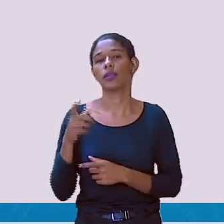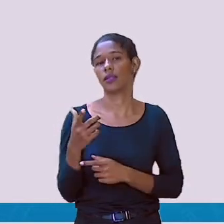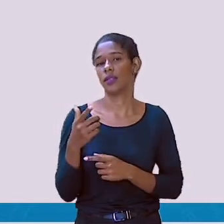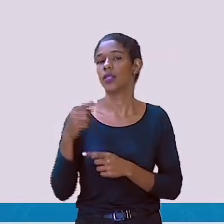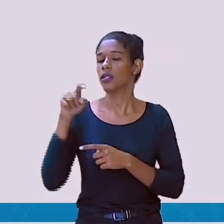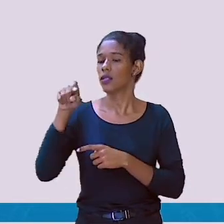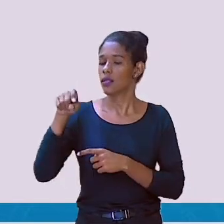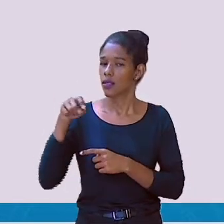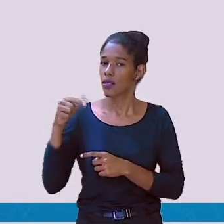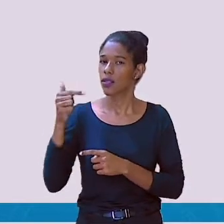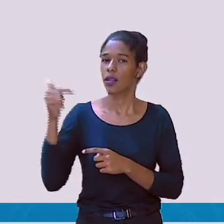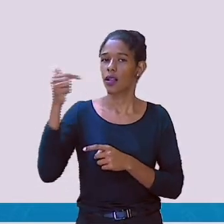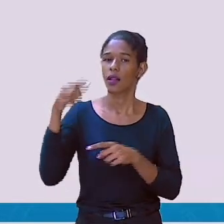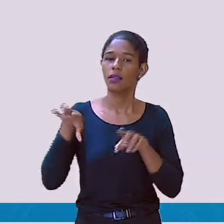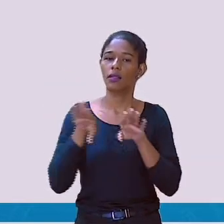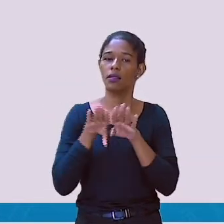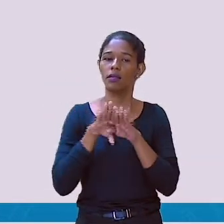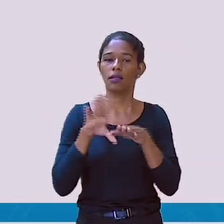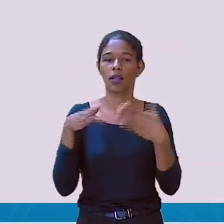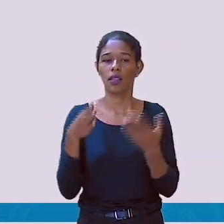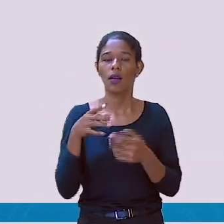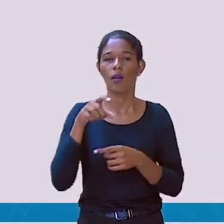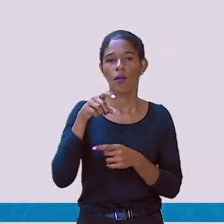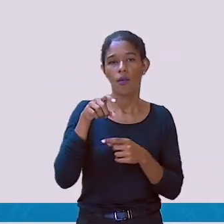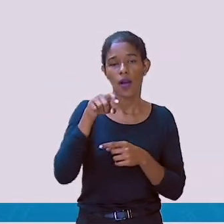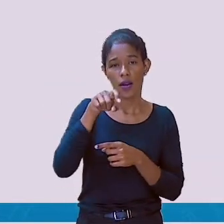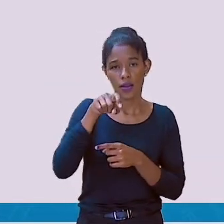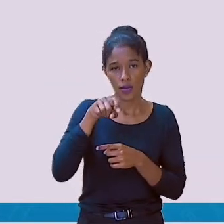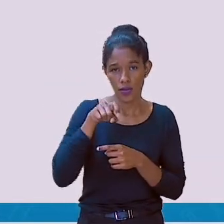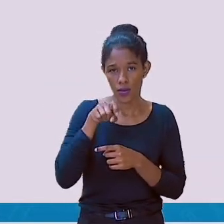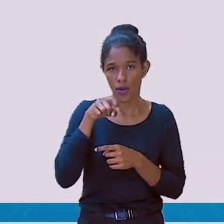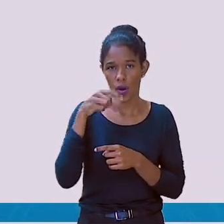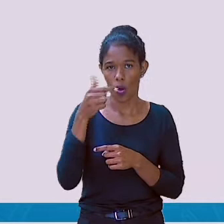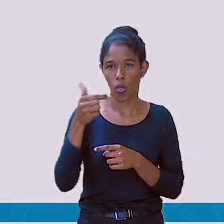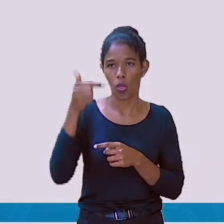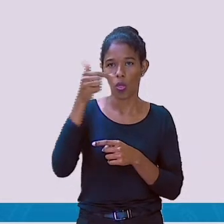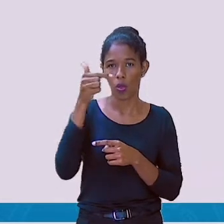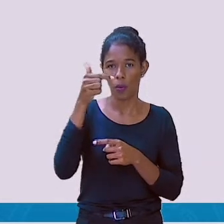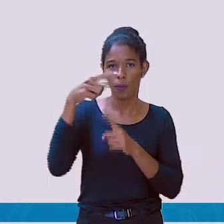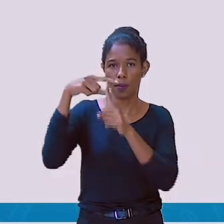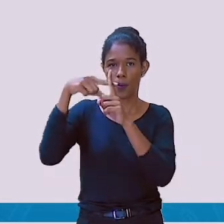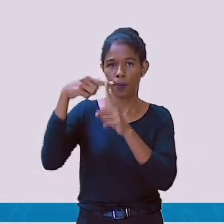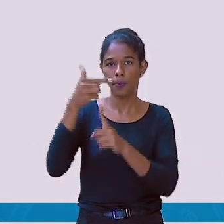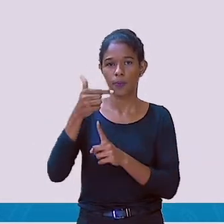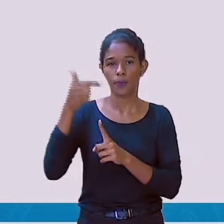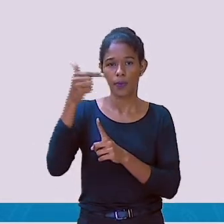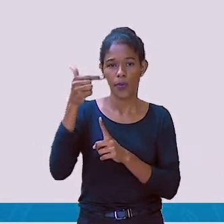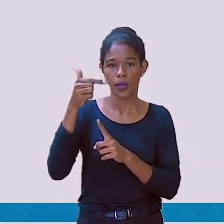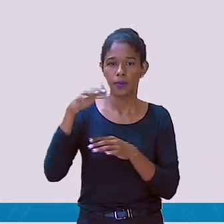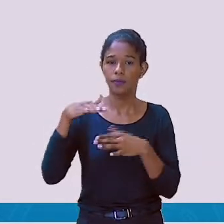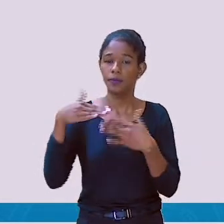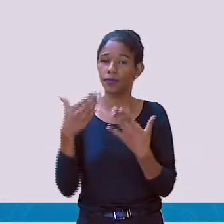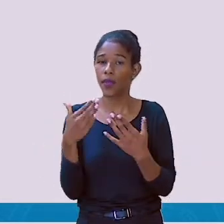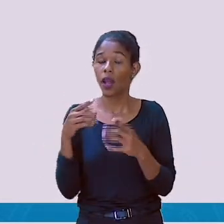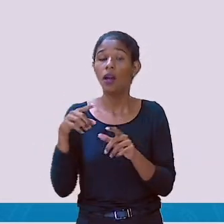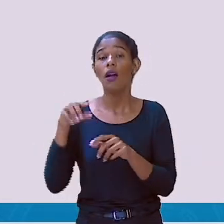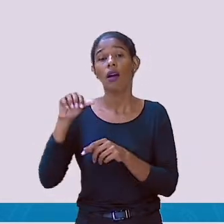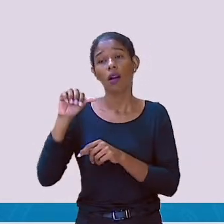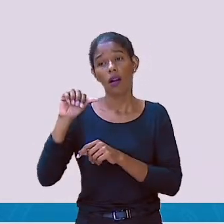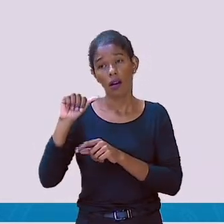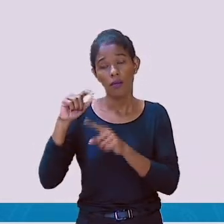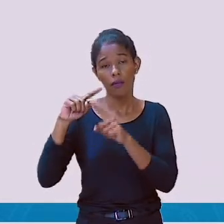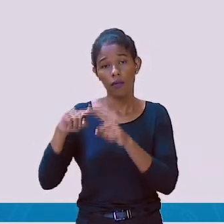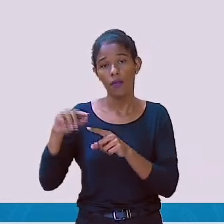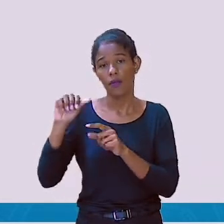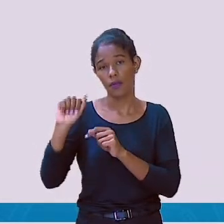2 mais 2, vezes o A, ele só existe neste primeiro termo, então,